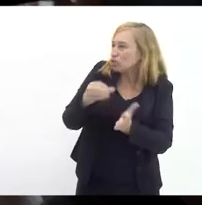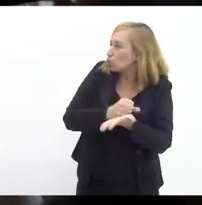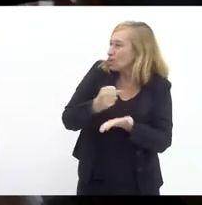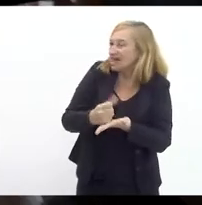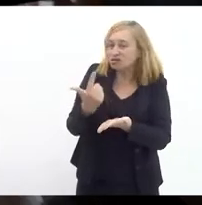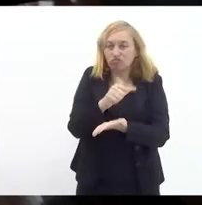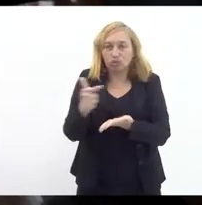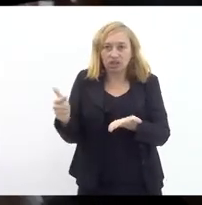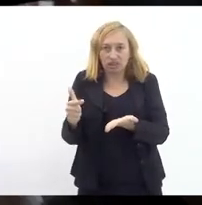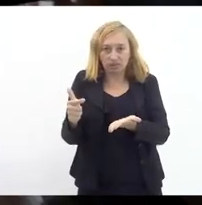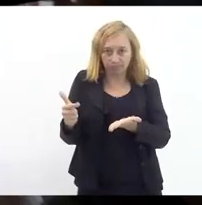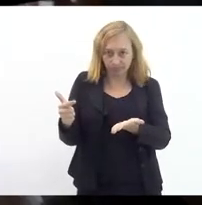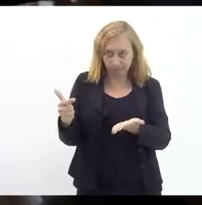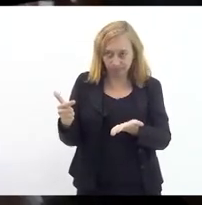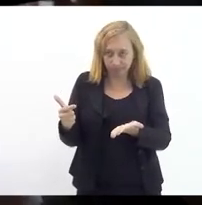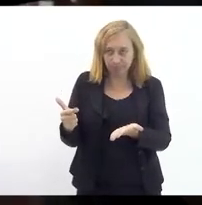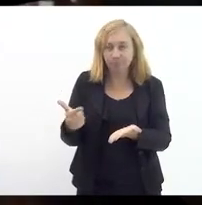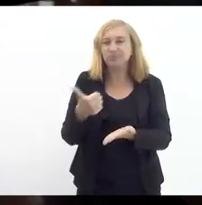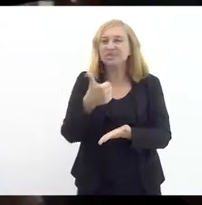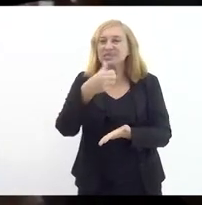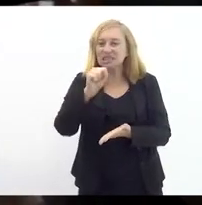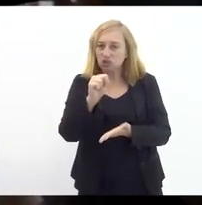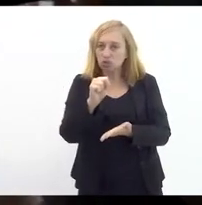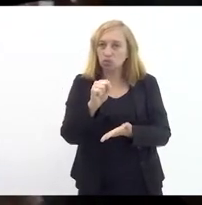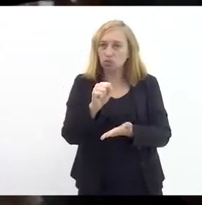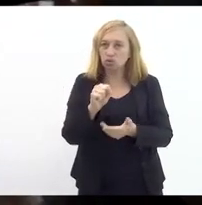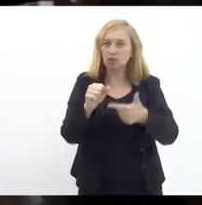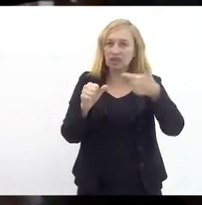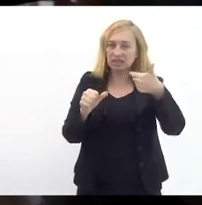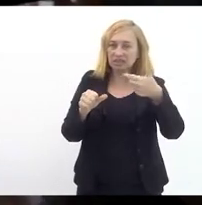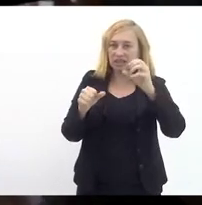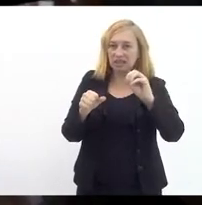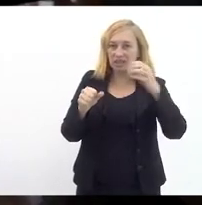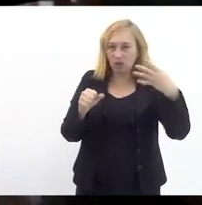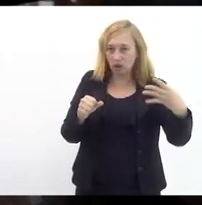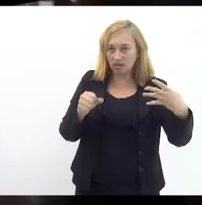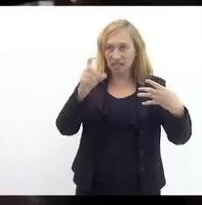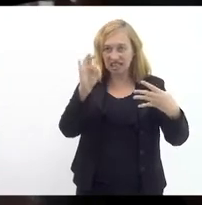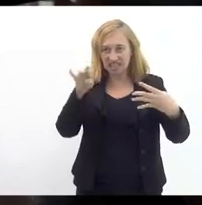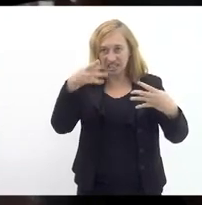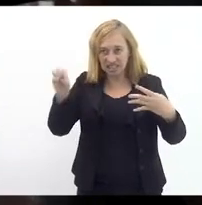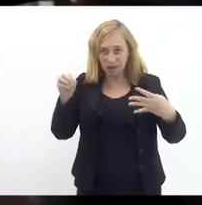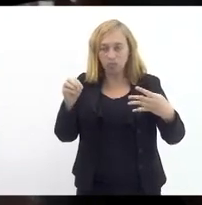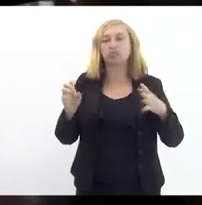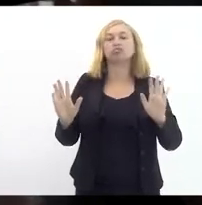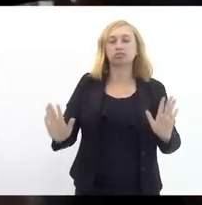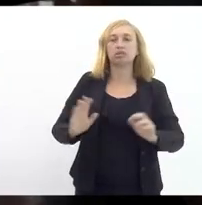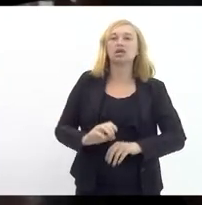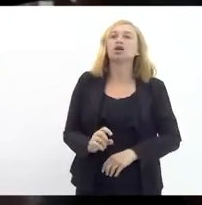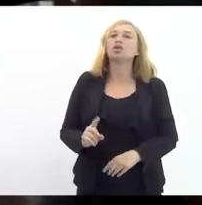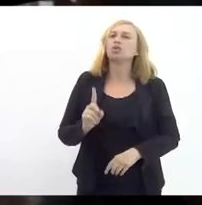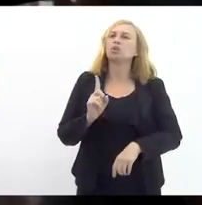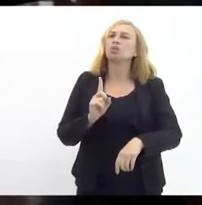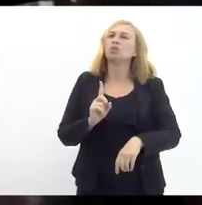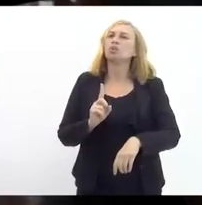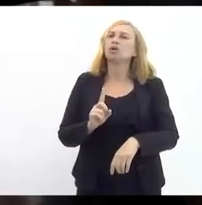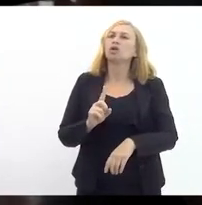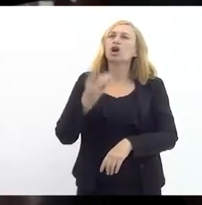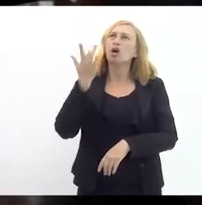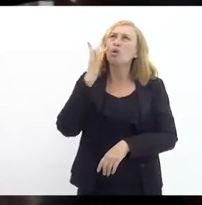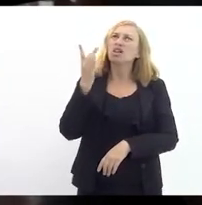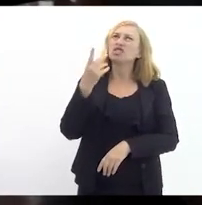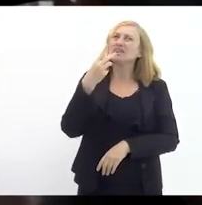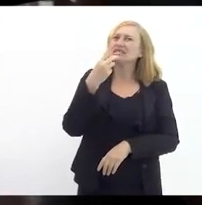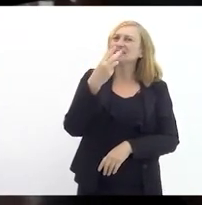que 18 tem. 18 banheiros. 18 em 104. Isso. Inclusive, em um tempo, imagino que 3, 4 anos